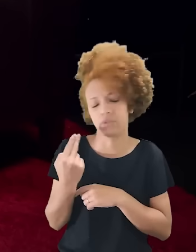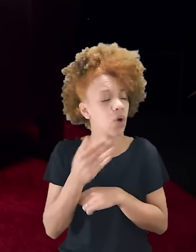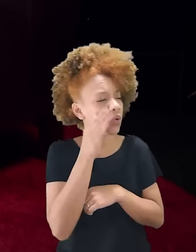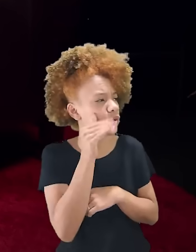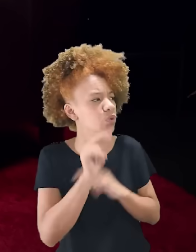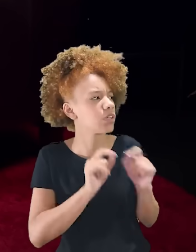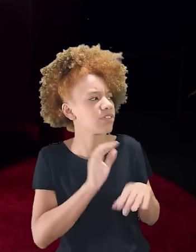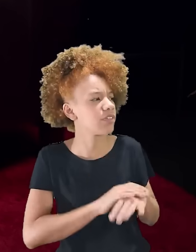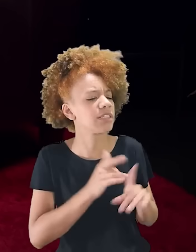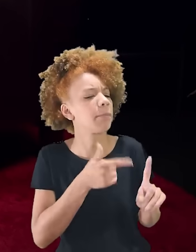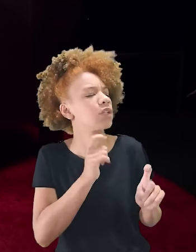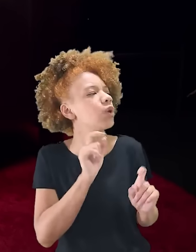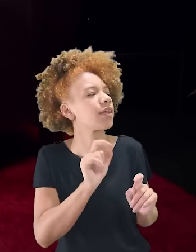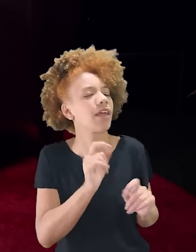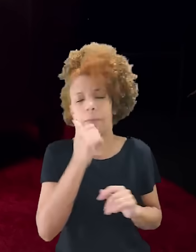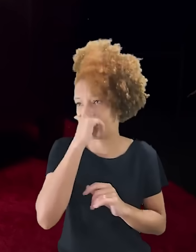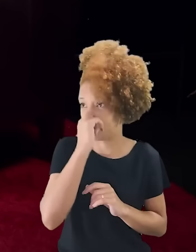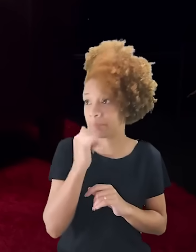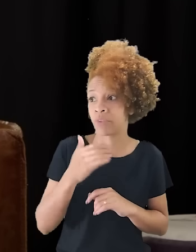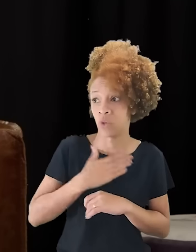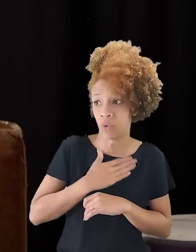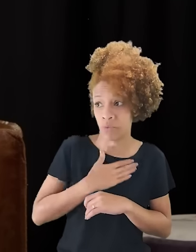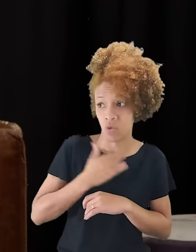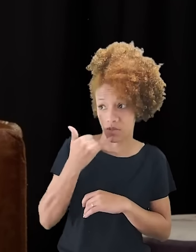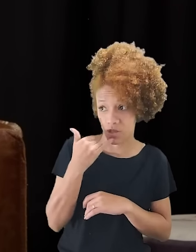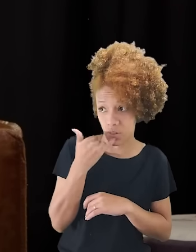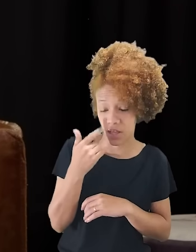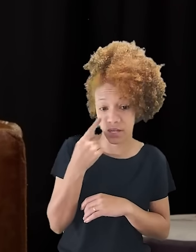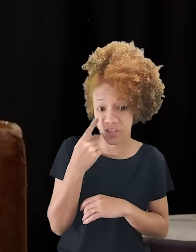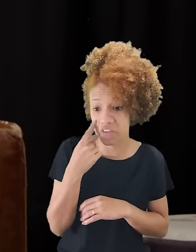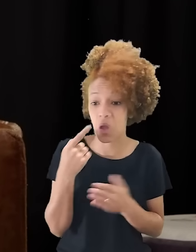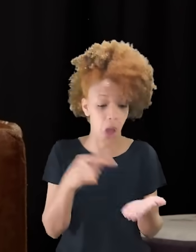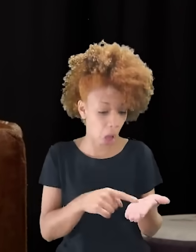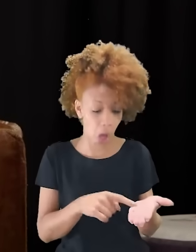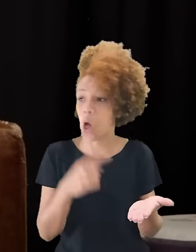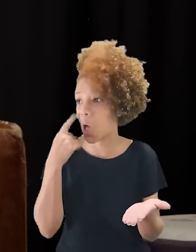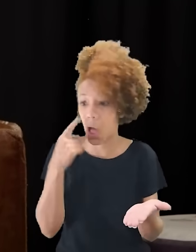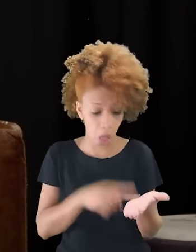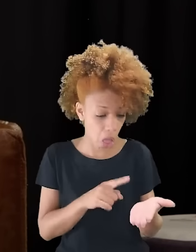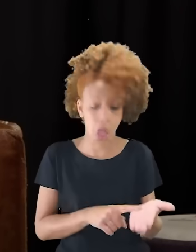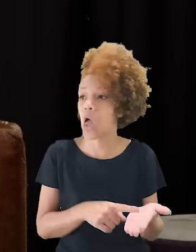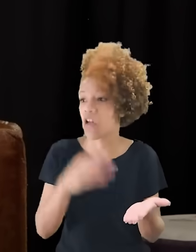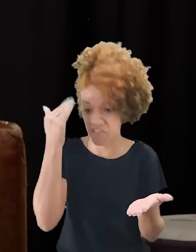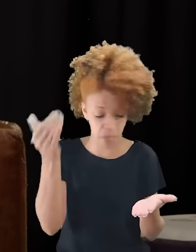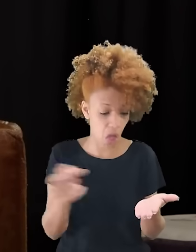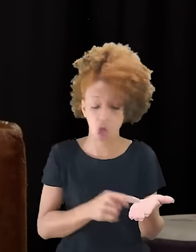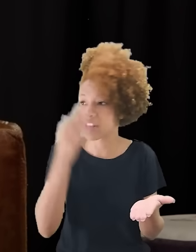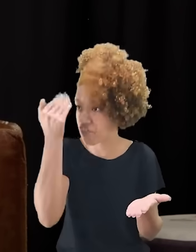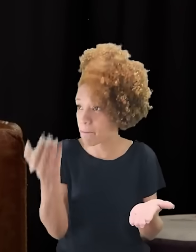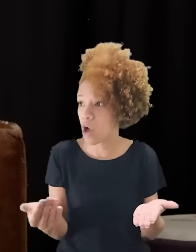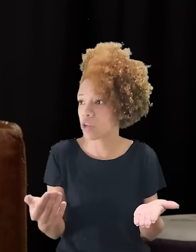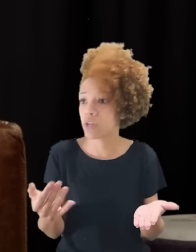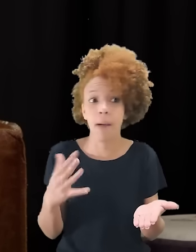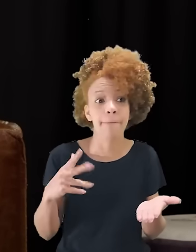tem como muito curioso o que você fez eles ainda pegaram o meu meu celular e viram falaram assim ah ó famosa famosa